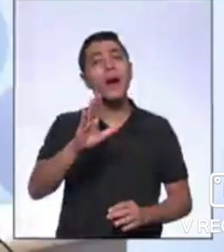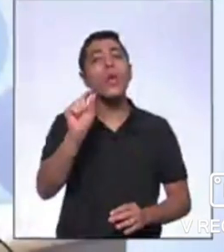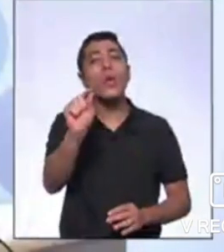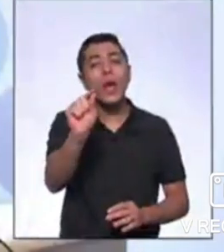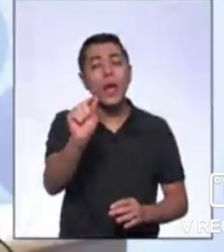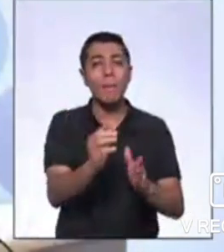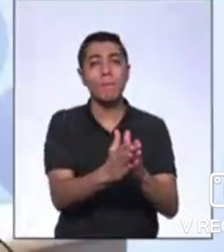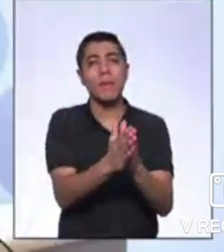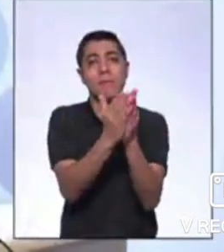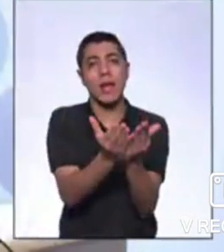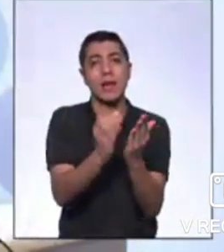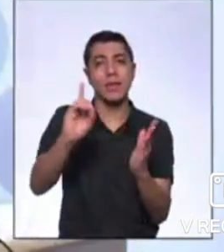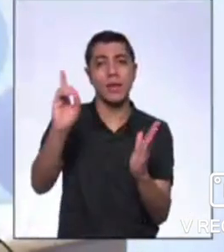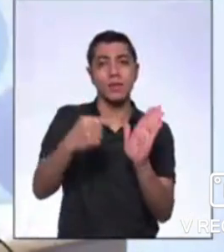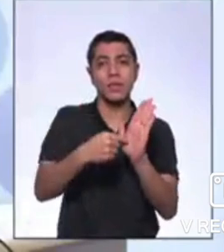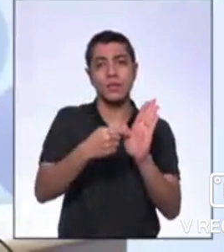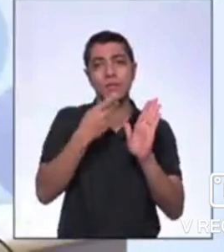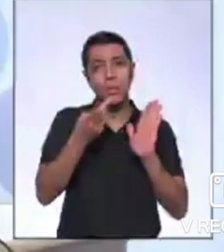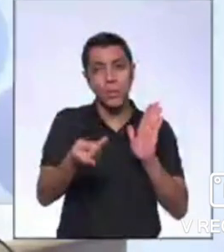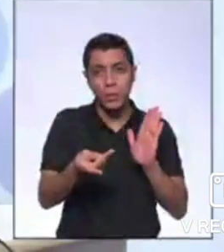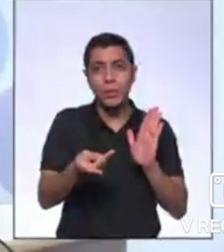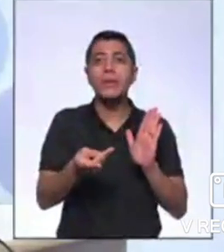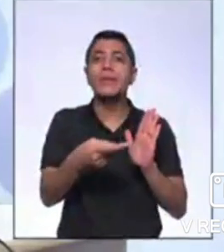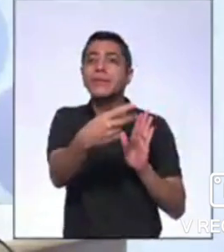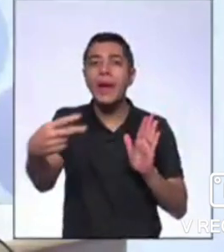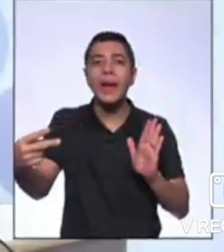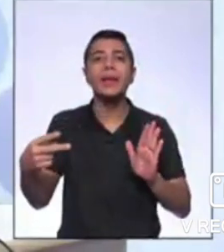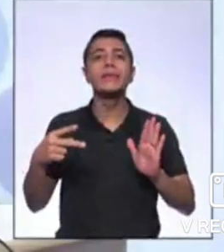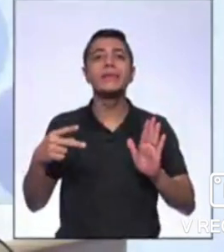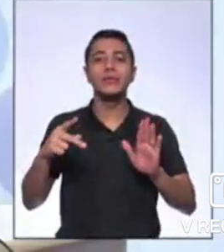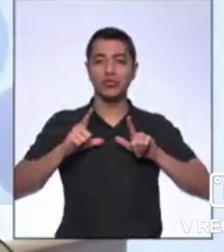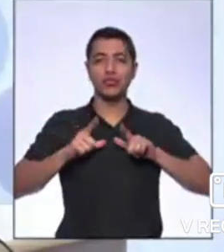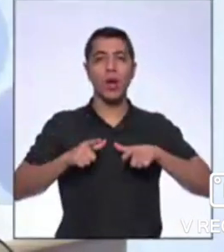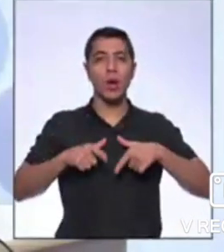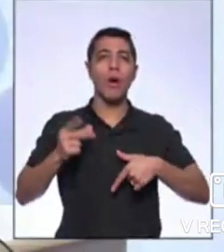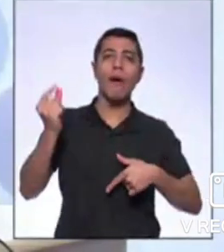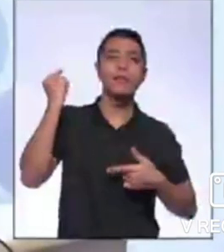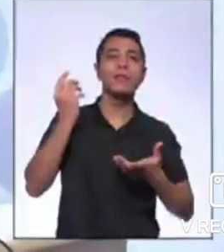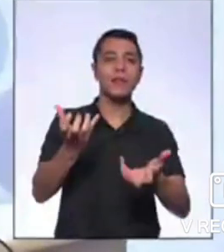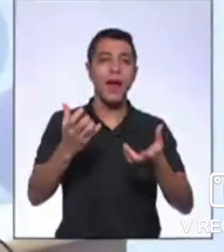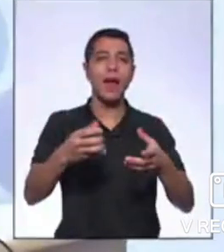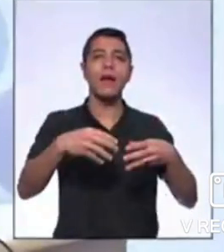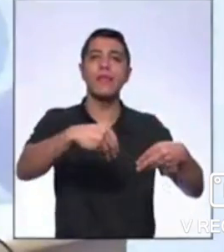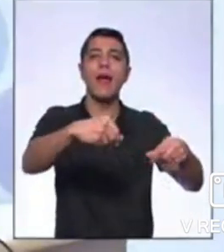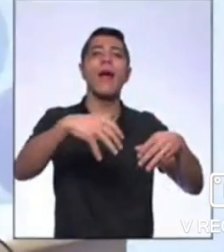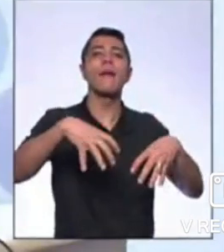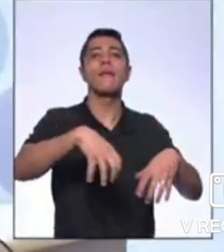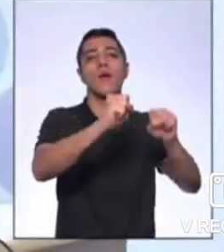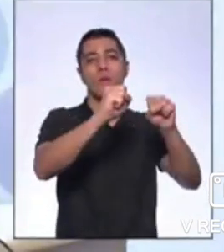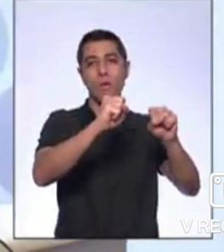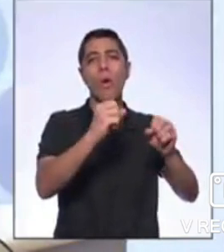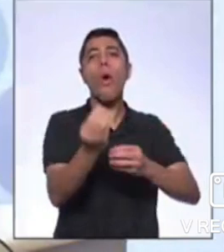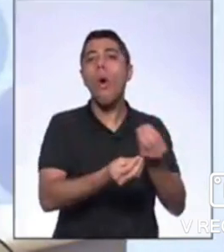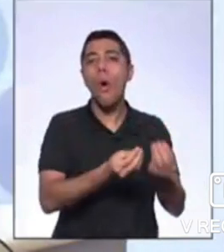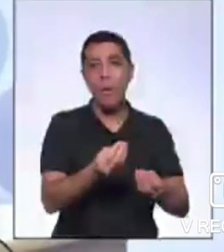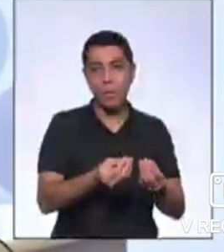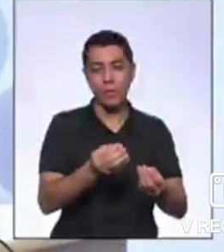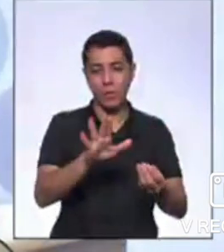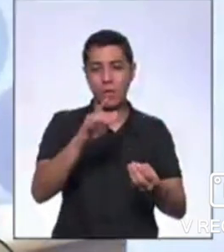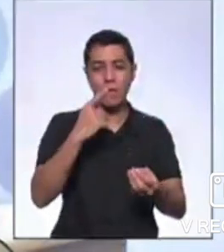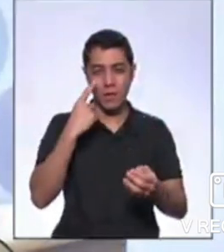ocupado pelos hebreus lá na antiguidade, esse é o cerne, né? Então vamos colocar novamente os dois mapas para a gente fazer o comentário